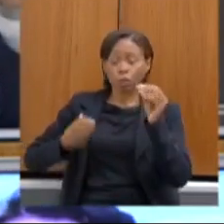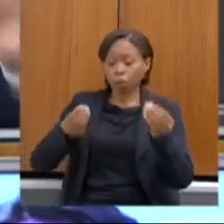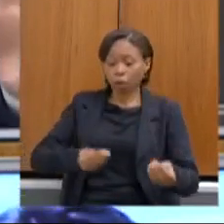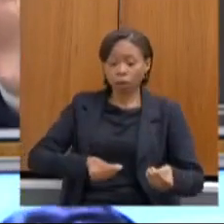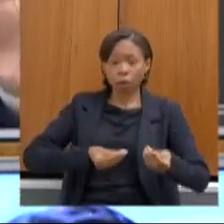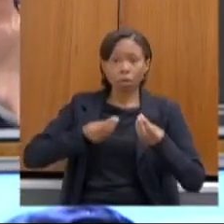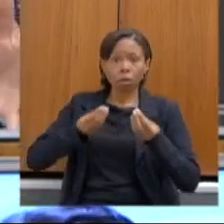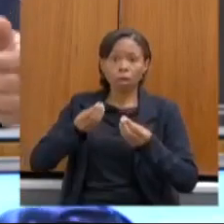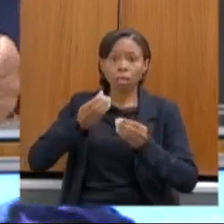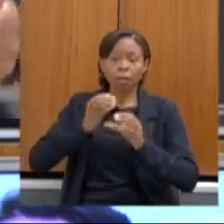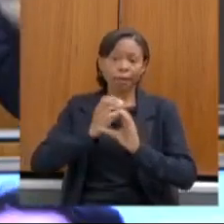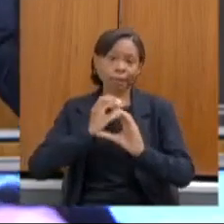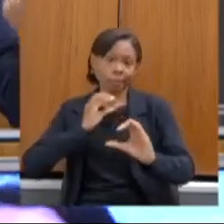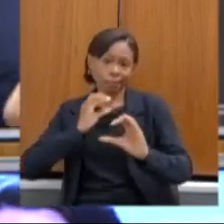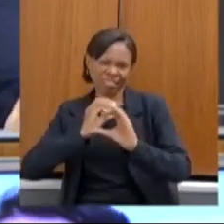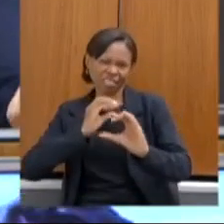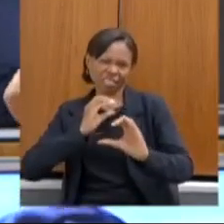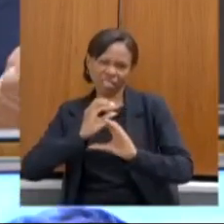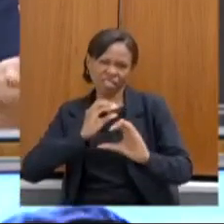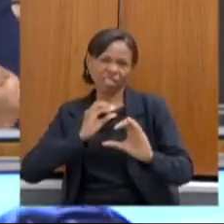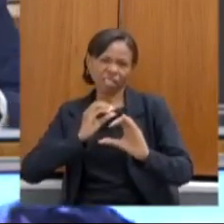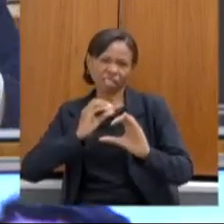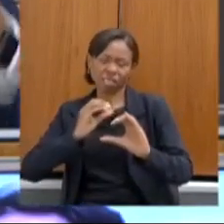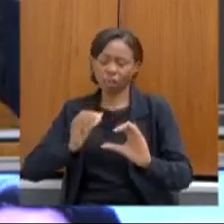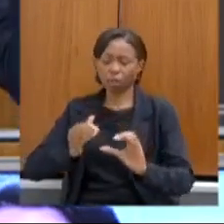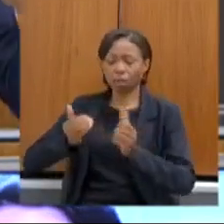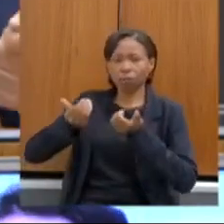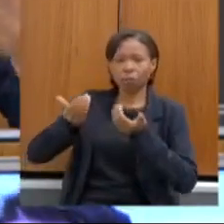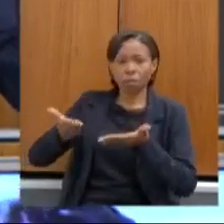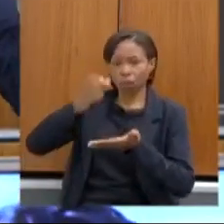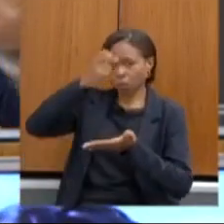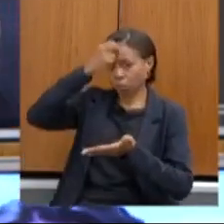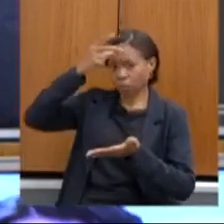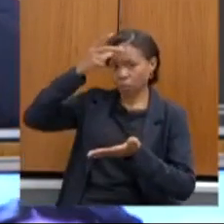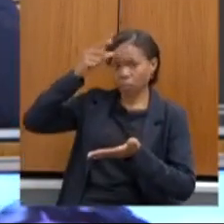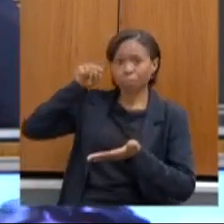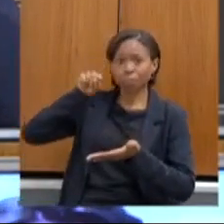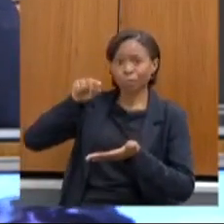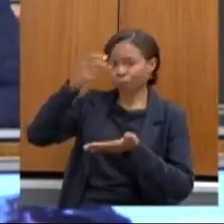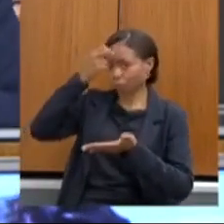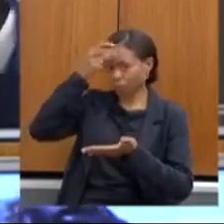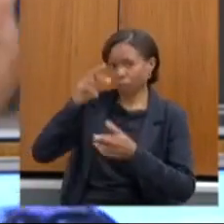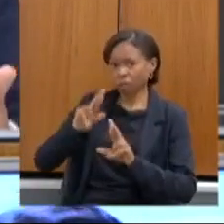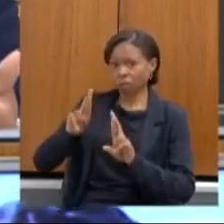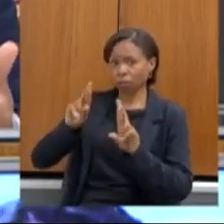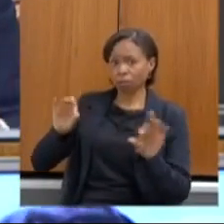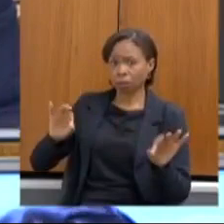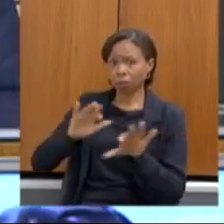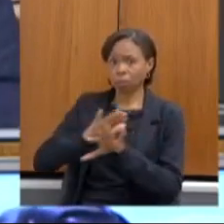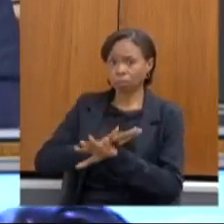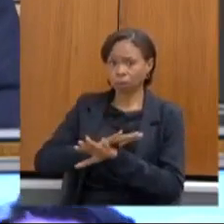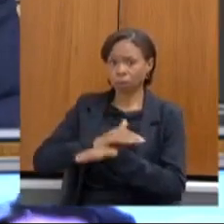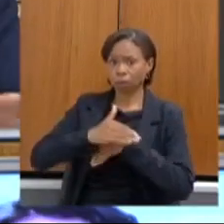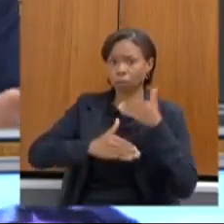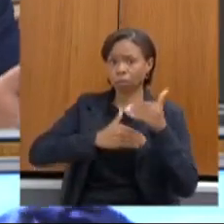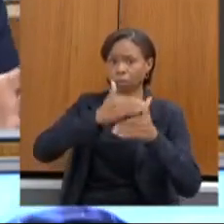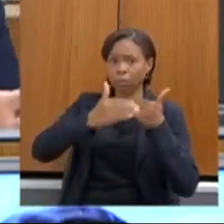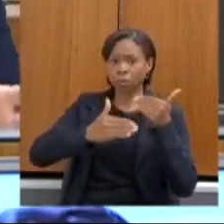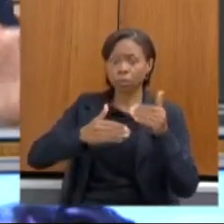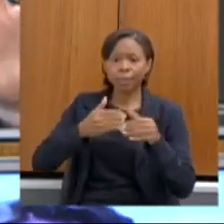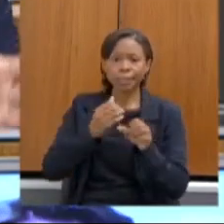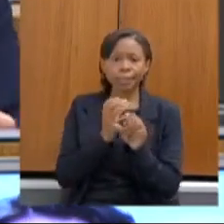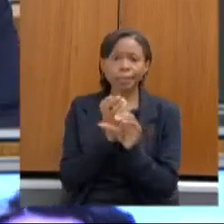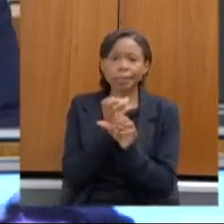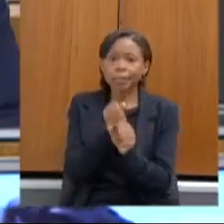de engenharia entregar para o prefeito para o prefeito concluiu o processo e em sete anos nenhum